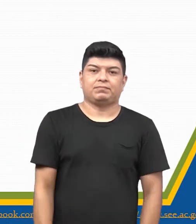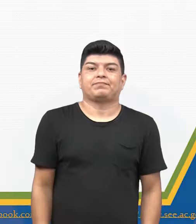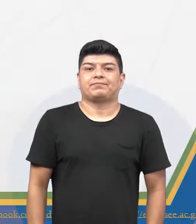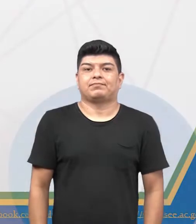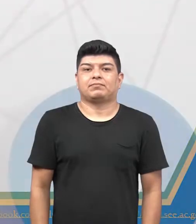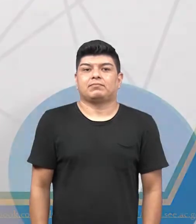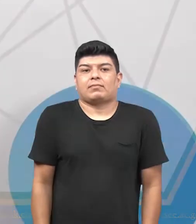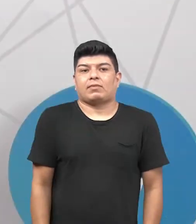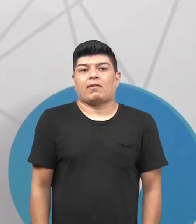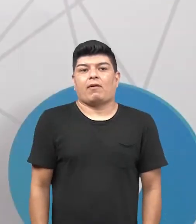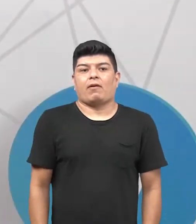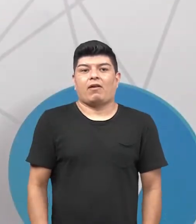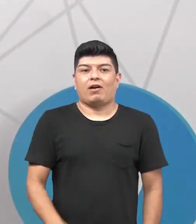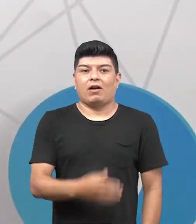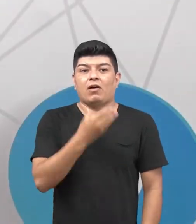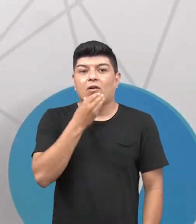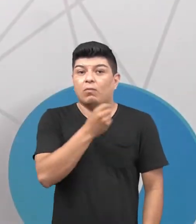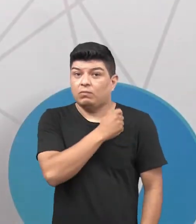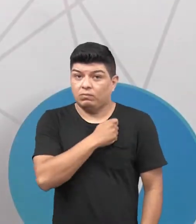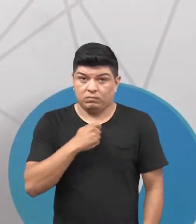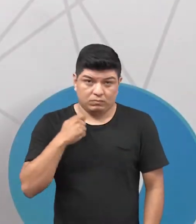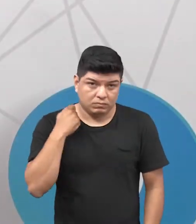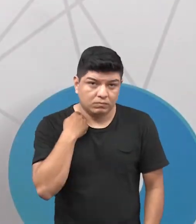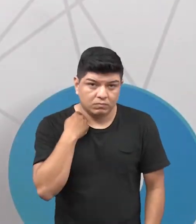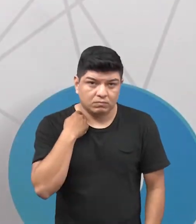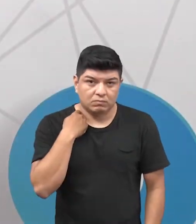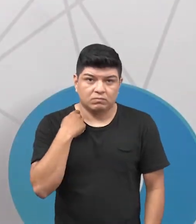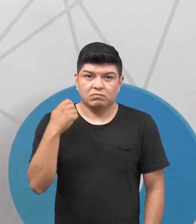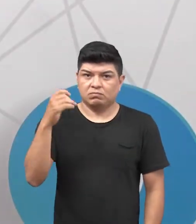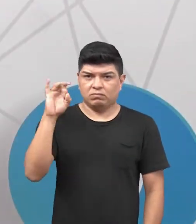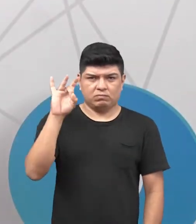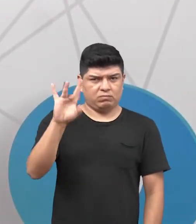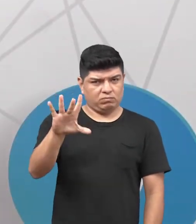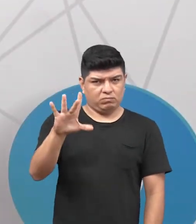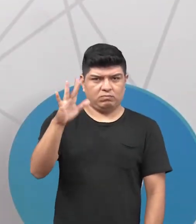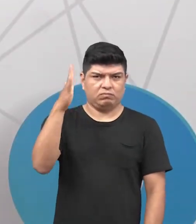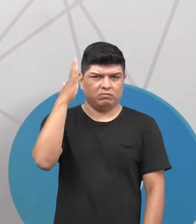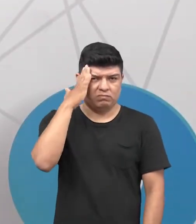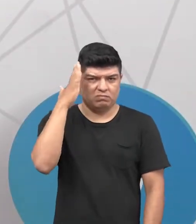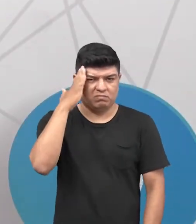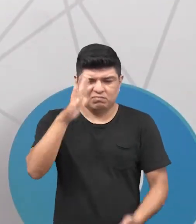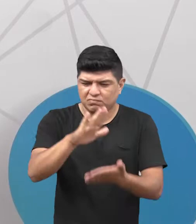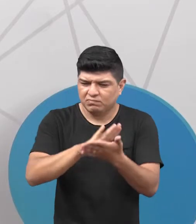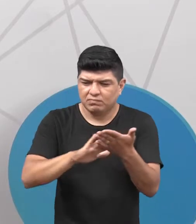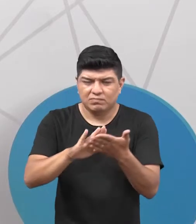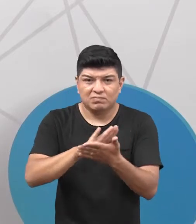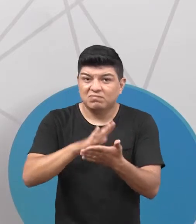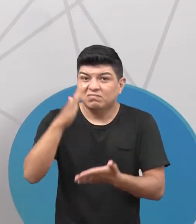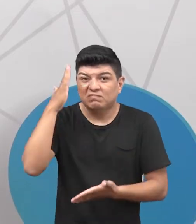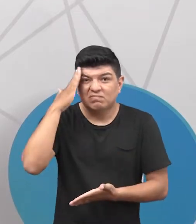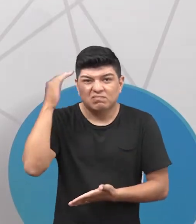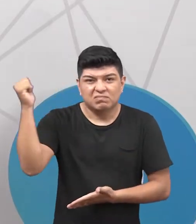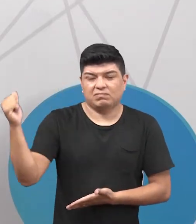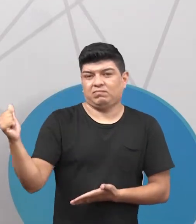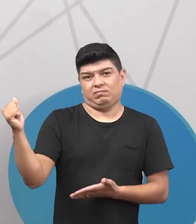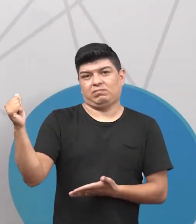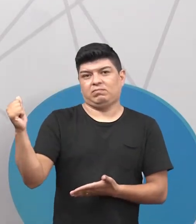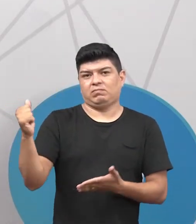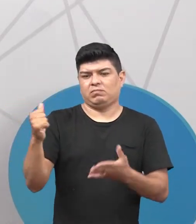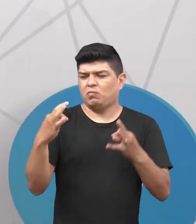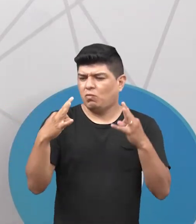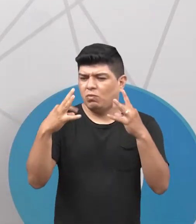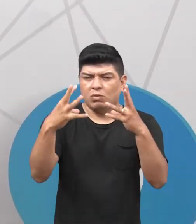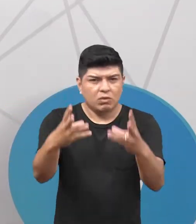com isso, o Sócrates, ao dizer só sei que nada sei, o que ele quer dizer? Nada sei por